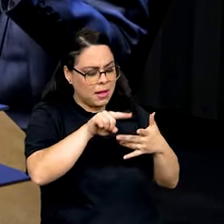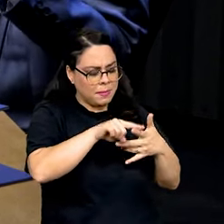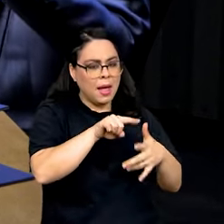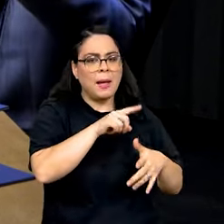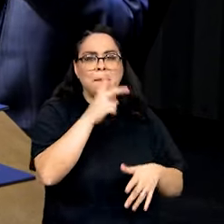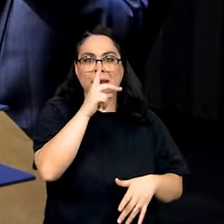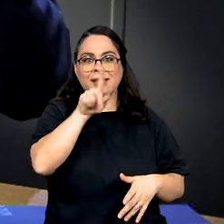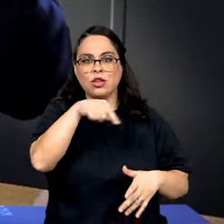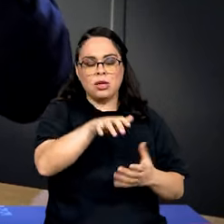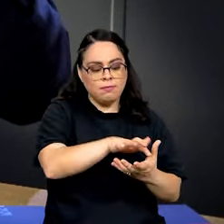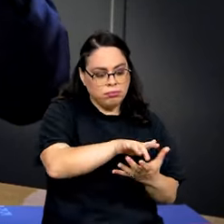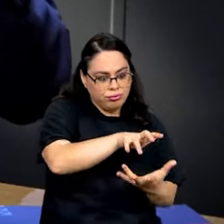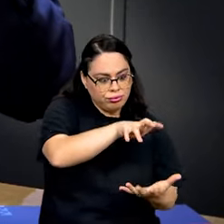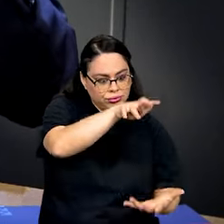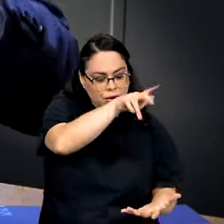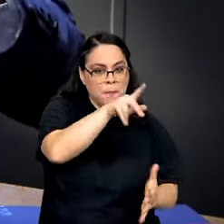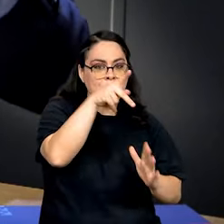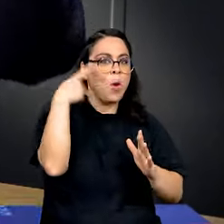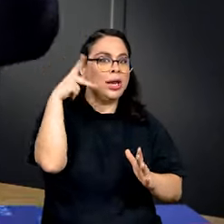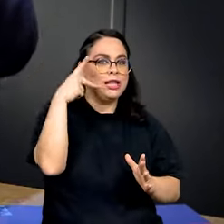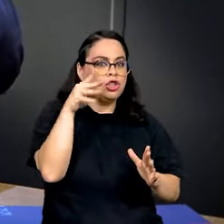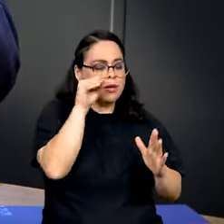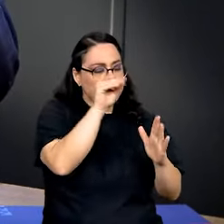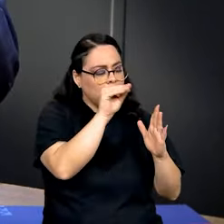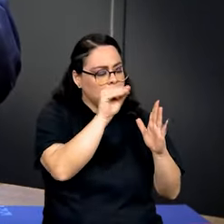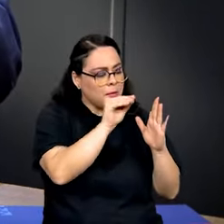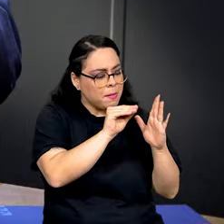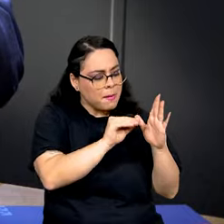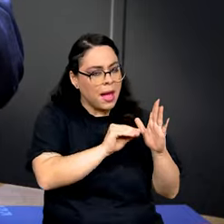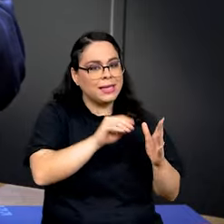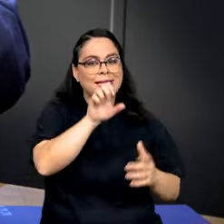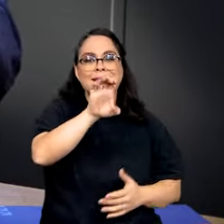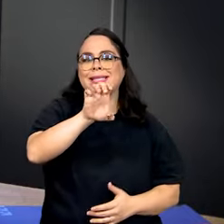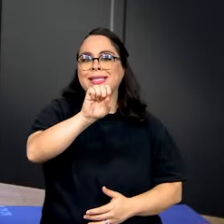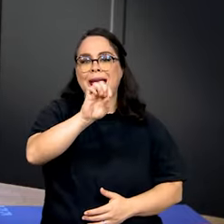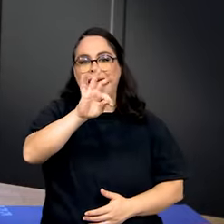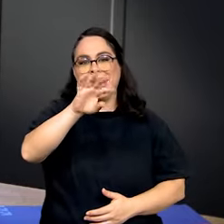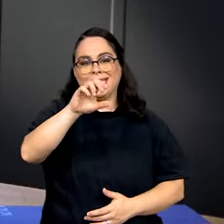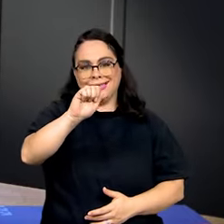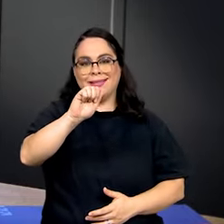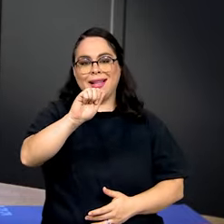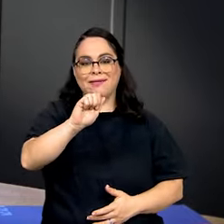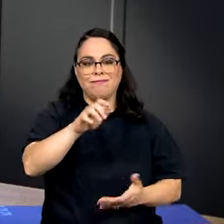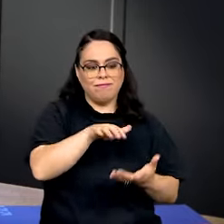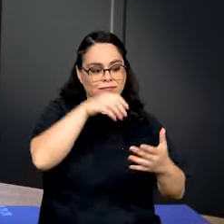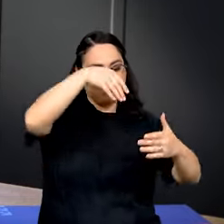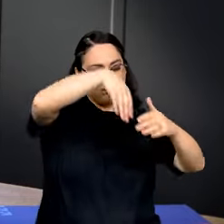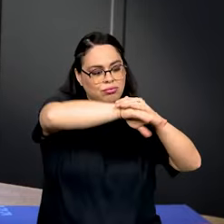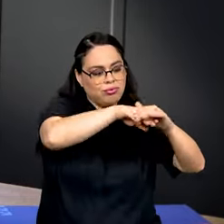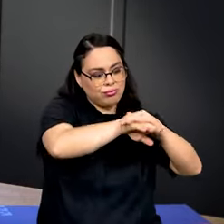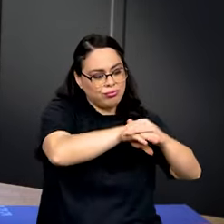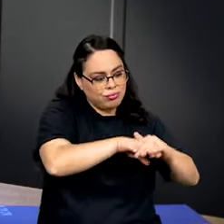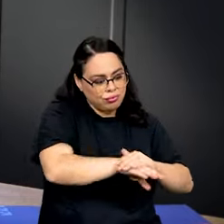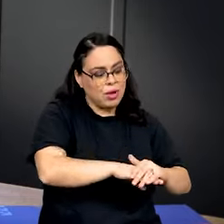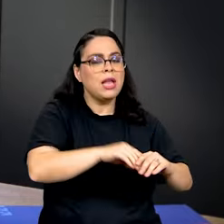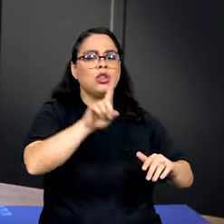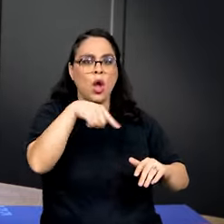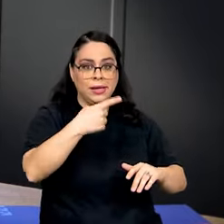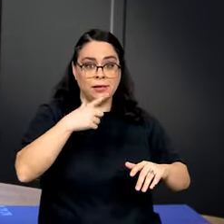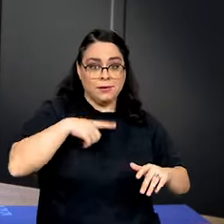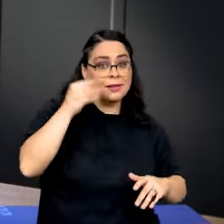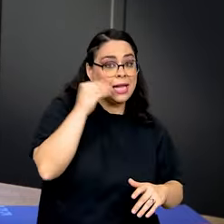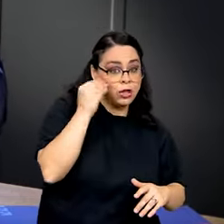cesta de opções o o país Coloca no seu plano daquilo que eh já foi